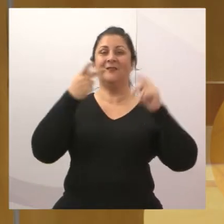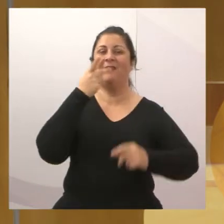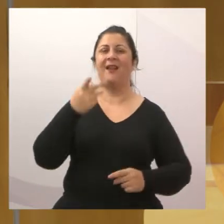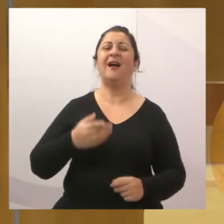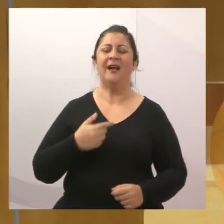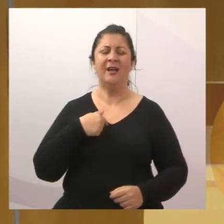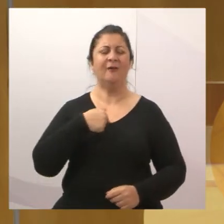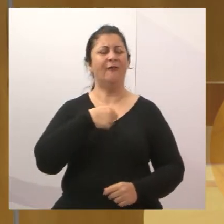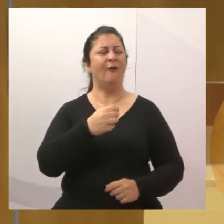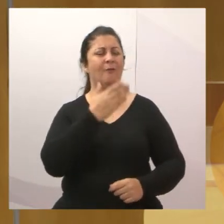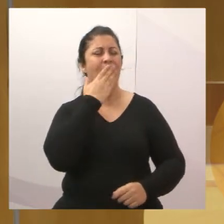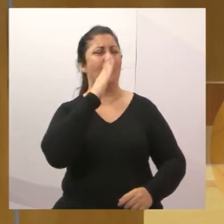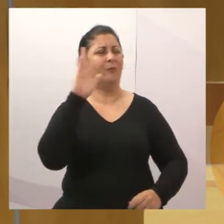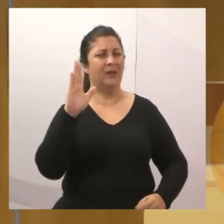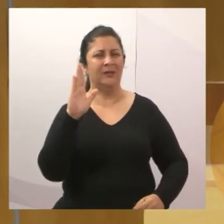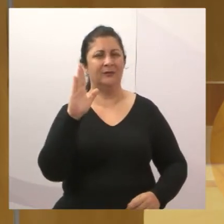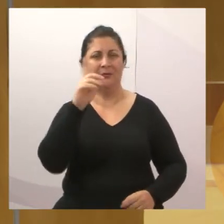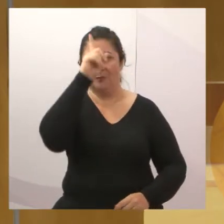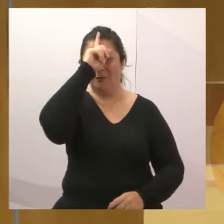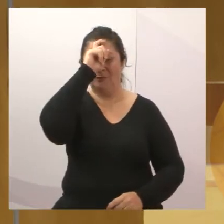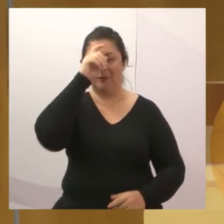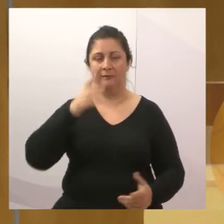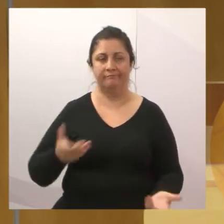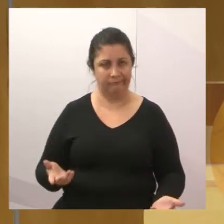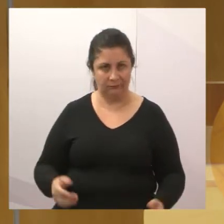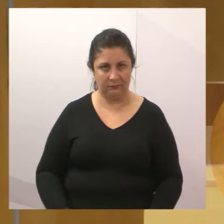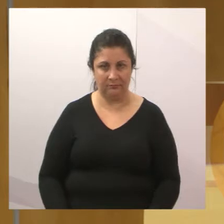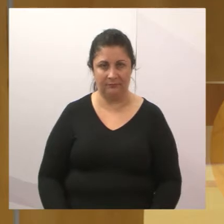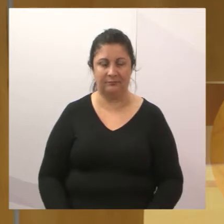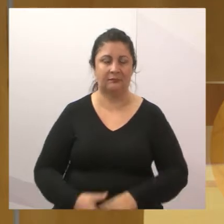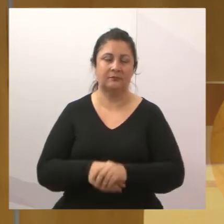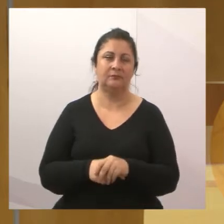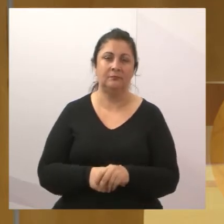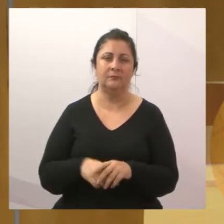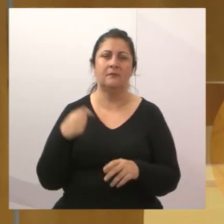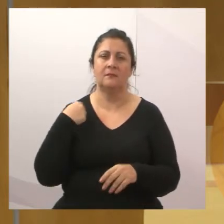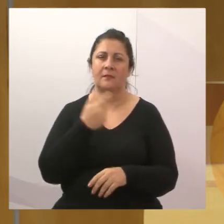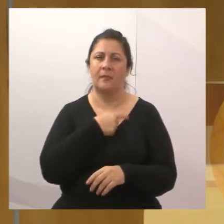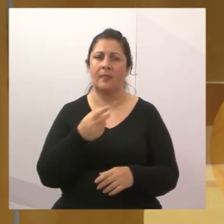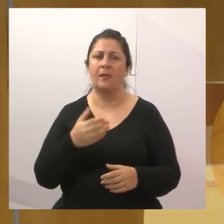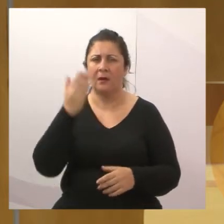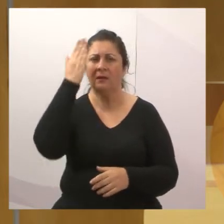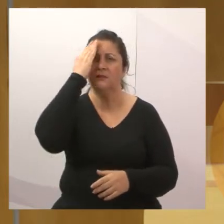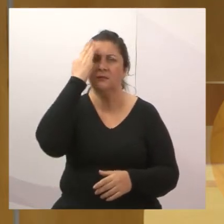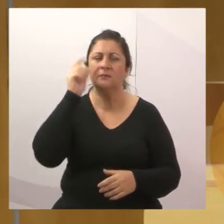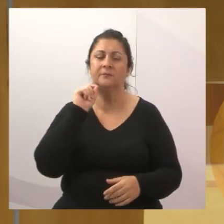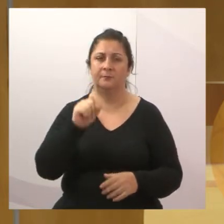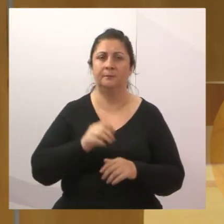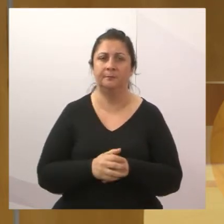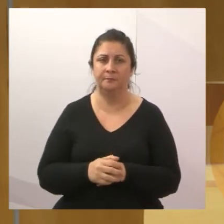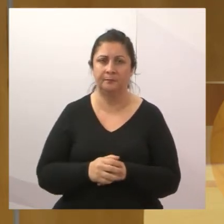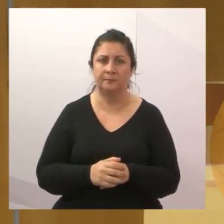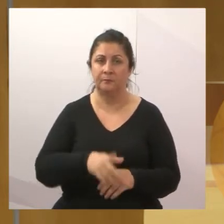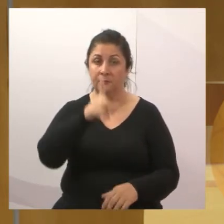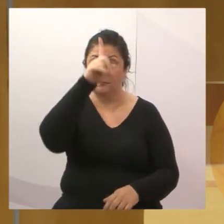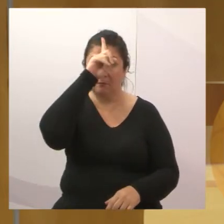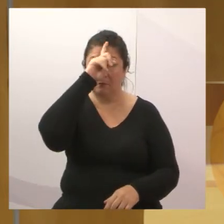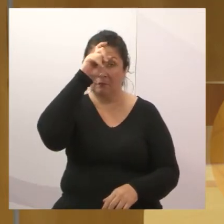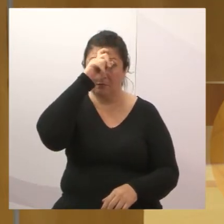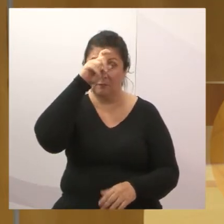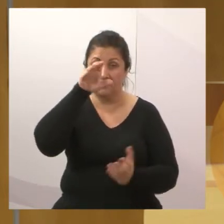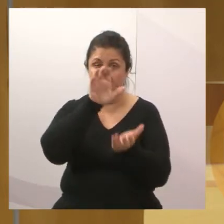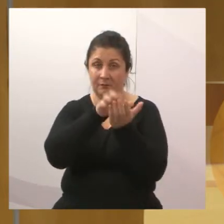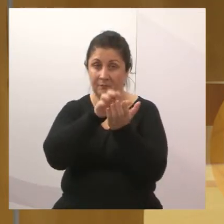vou construir um hospital municipal na cidade de Jacareí. E nós estamos cientes de que o Hospital Municipal da